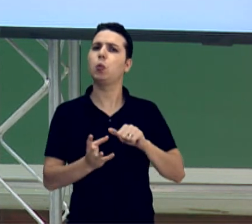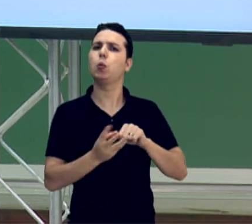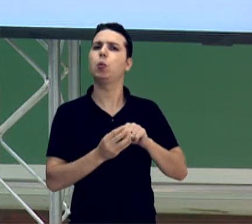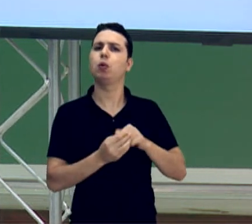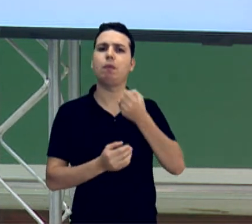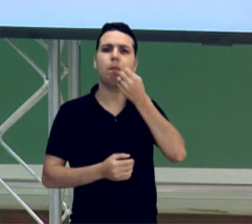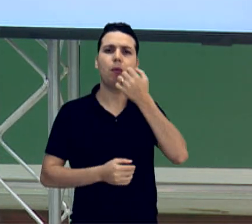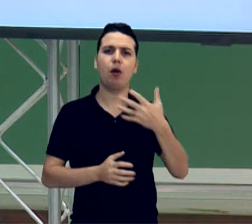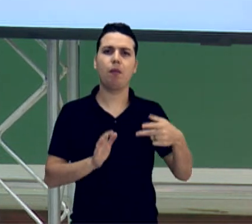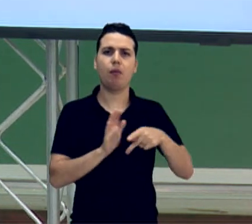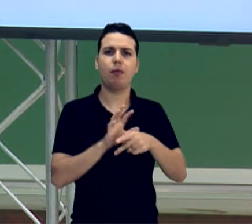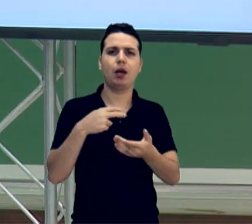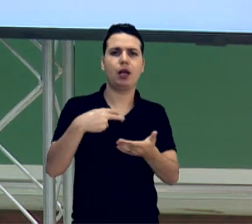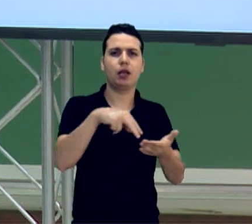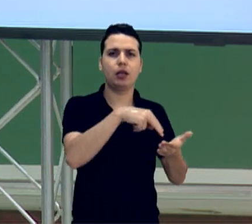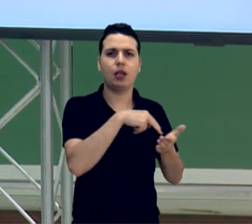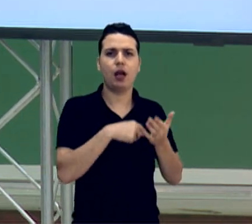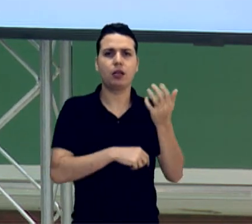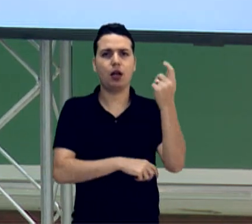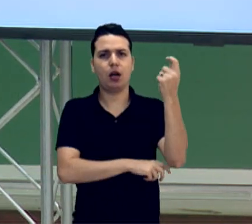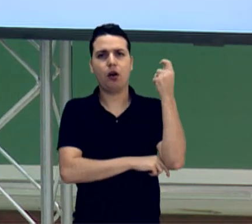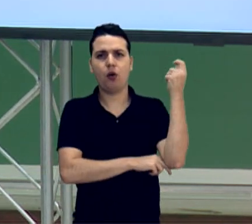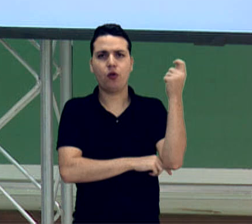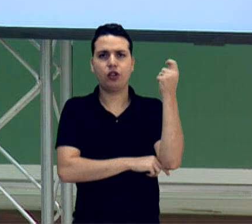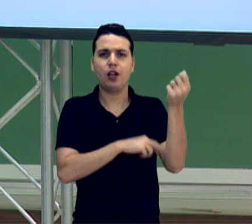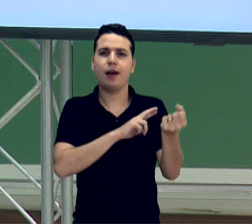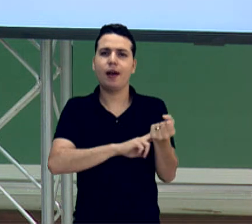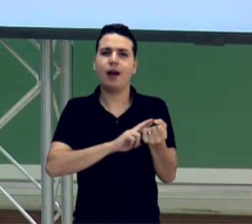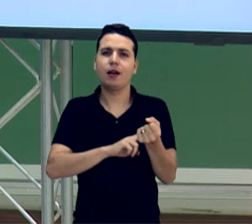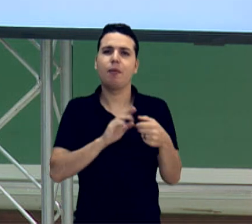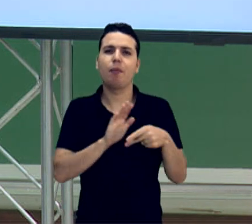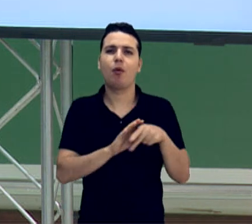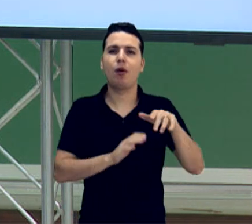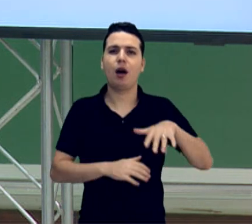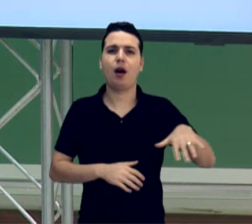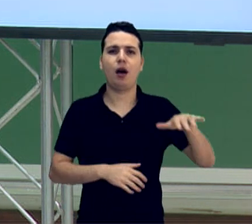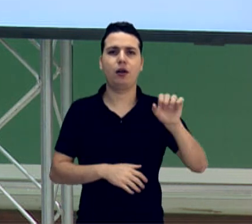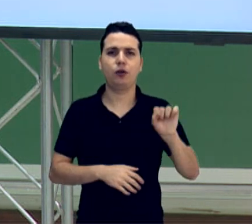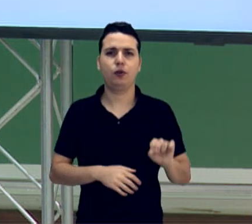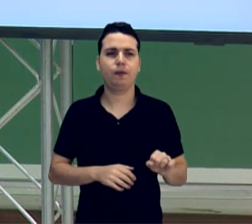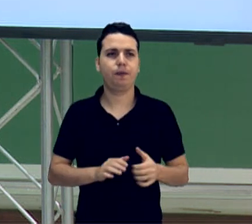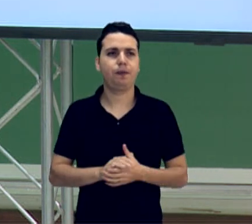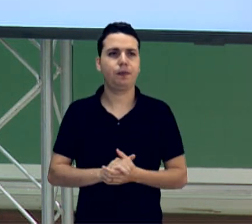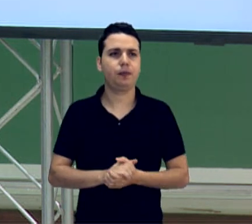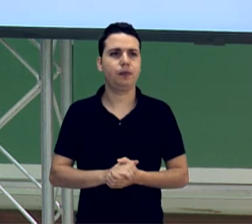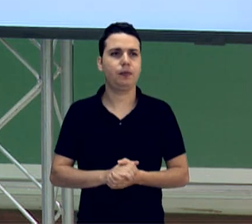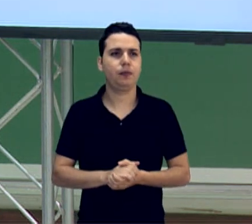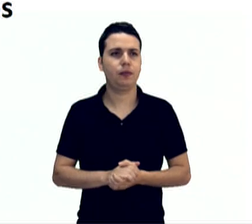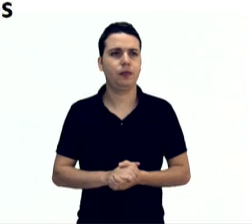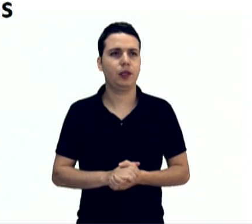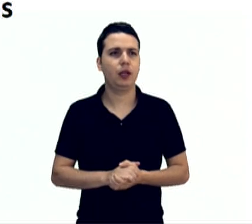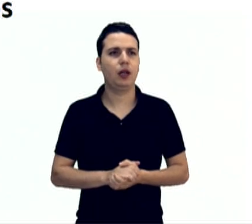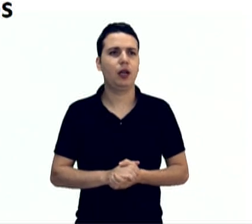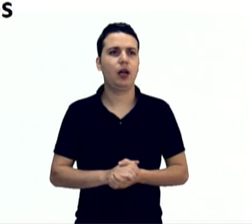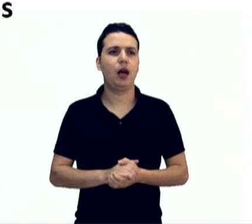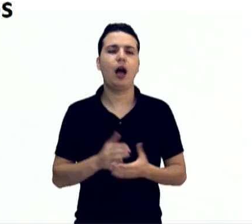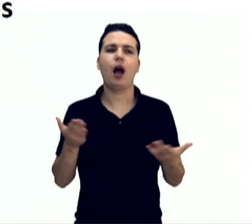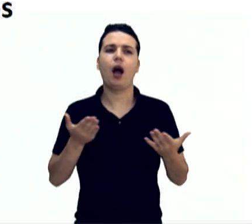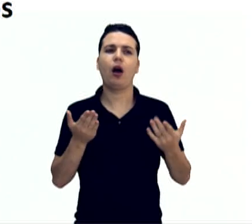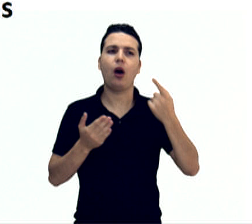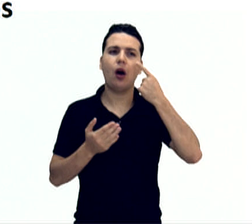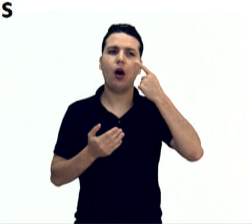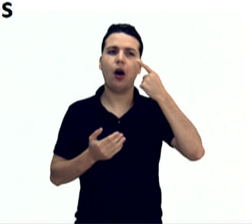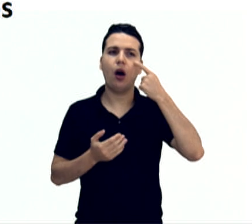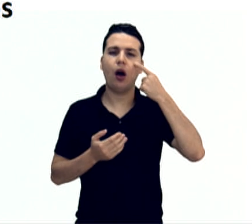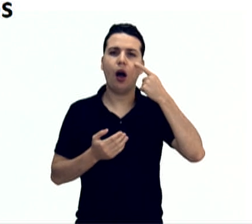da dança gaúcha, desses ritmos aqui da região sul. E aqui, pessoal, vamos fazer uma leitura dessa